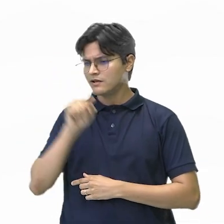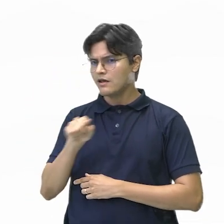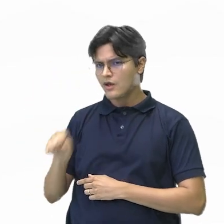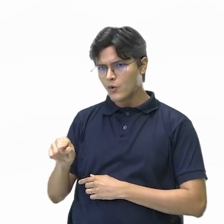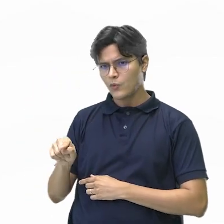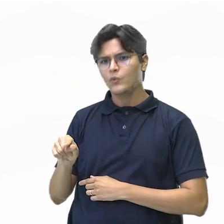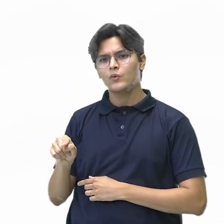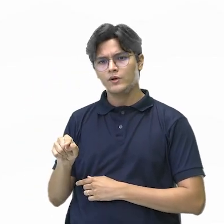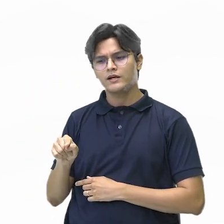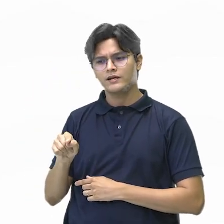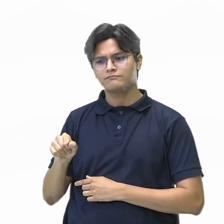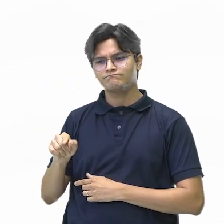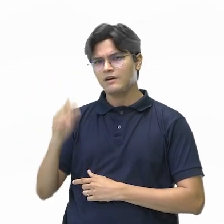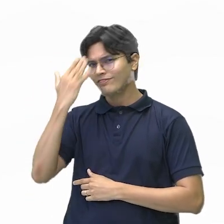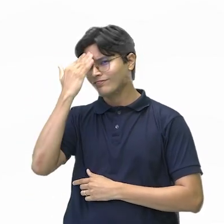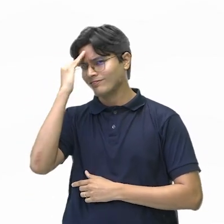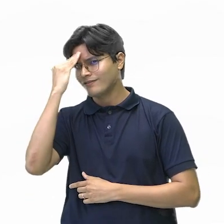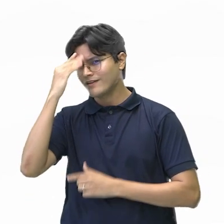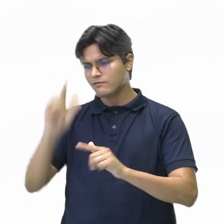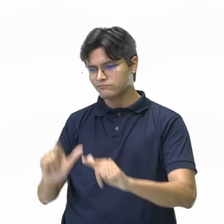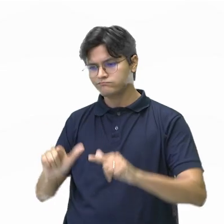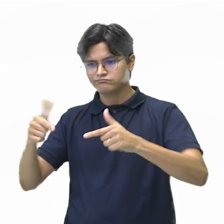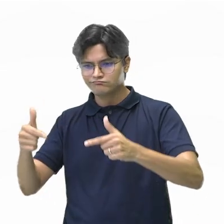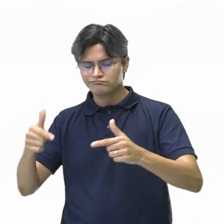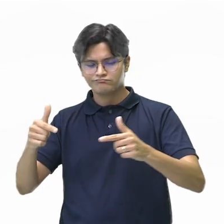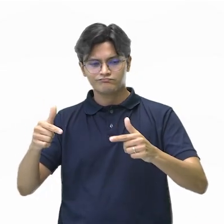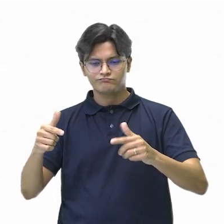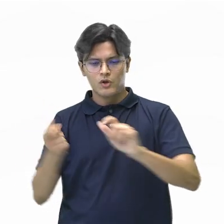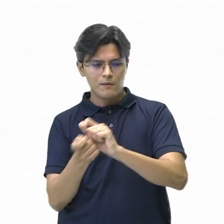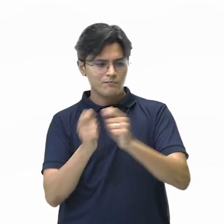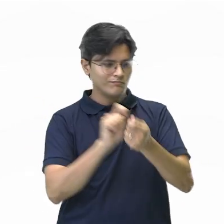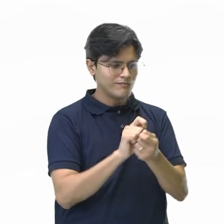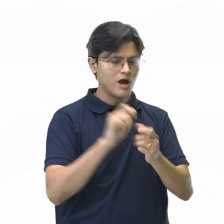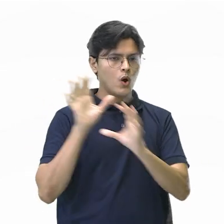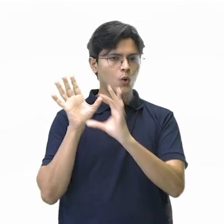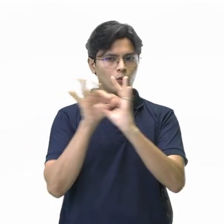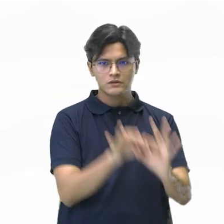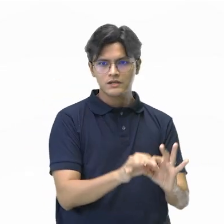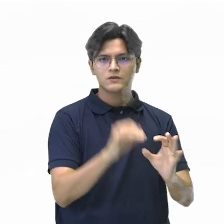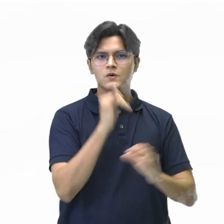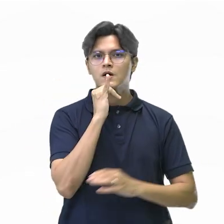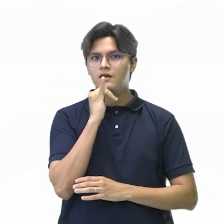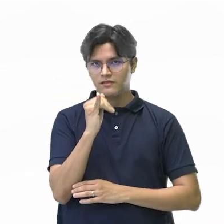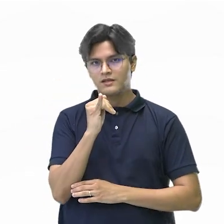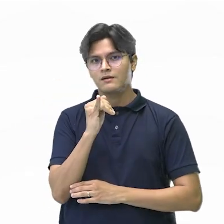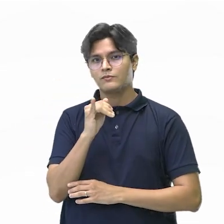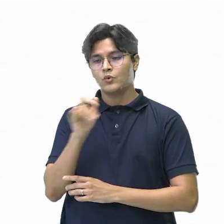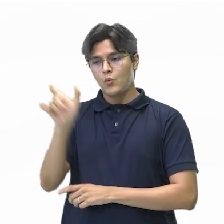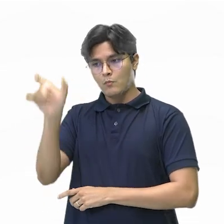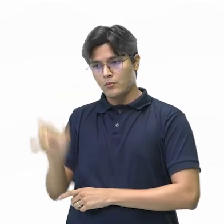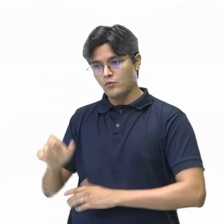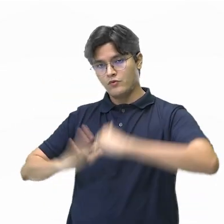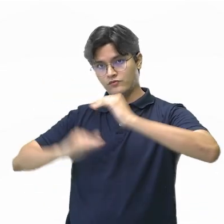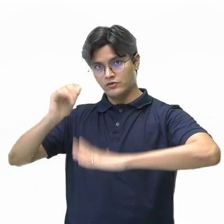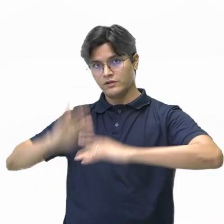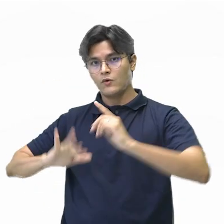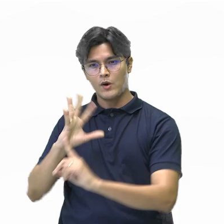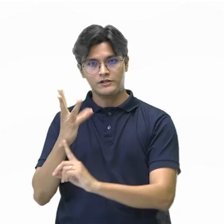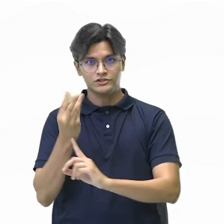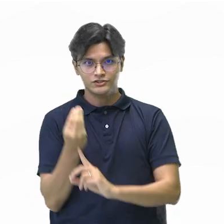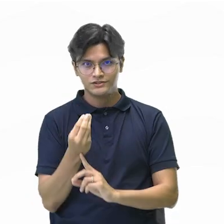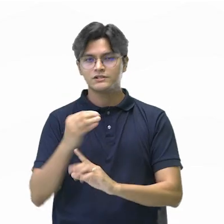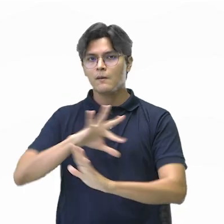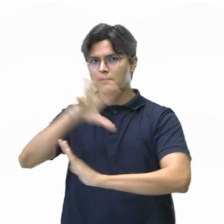do que já foi feito para o meu contexto. Por exemplo, o artista amazonense, ele recebe influência